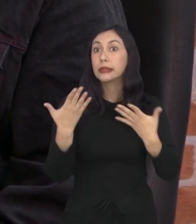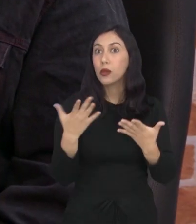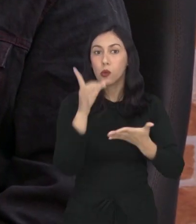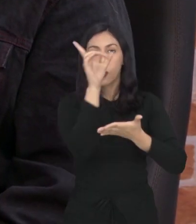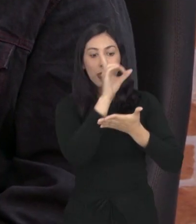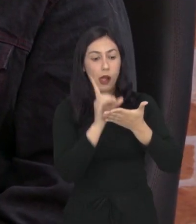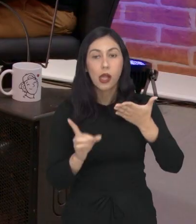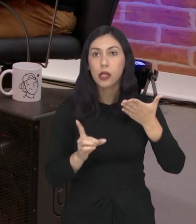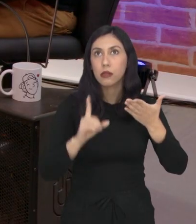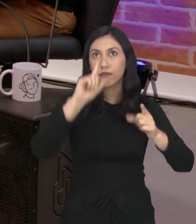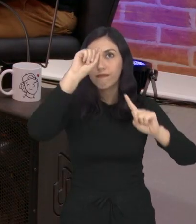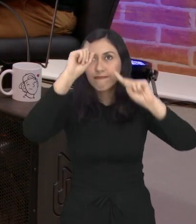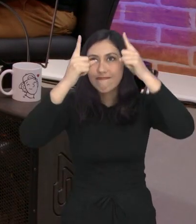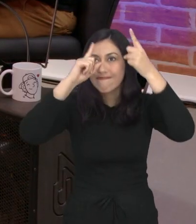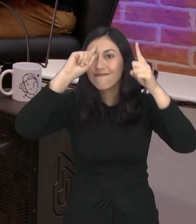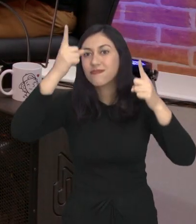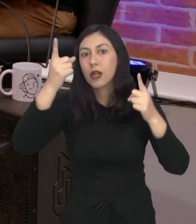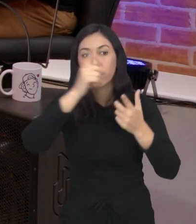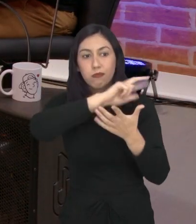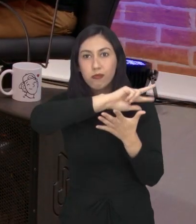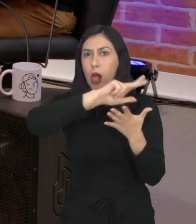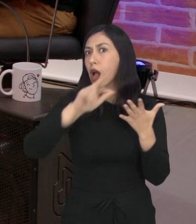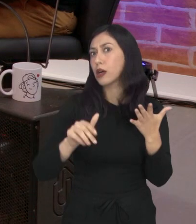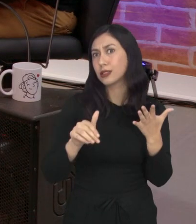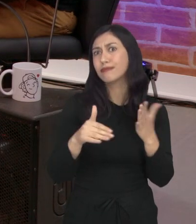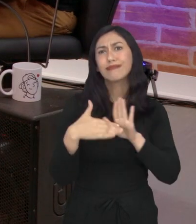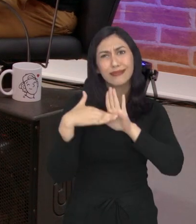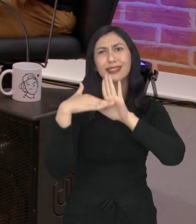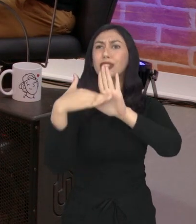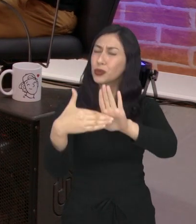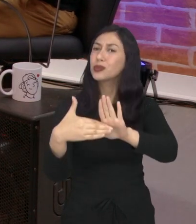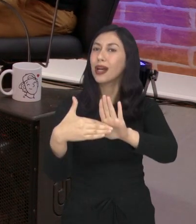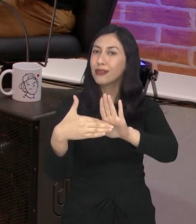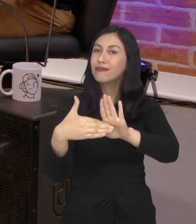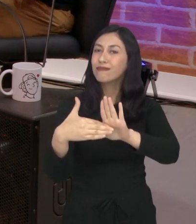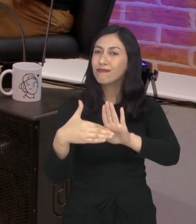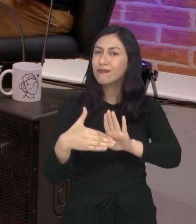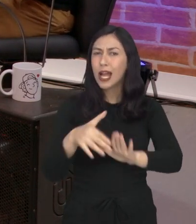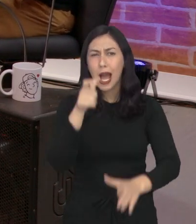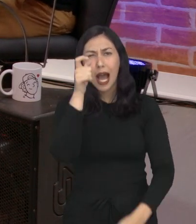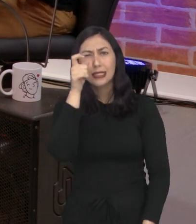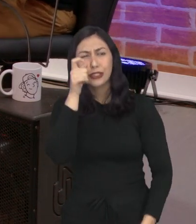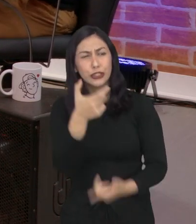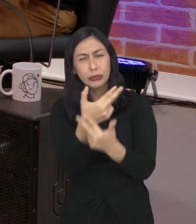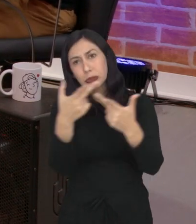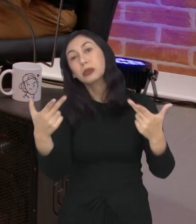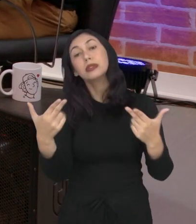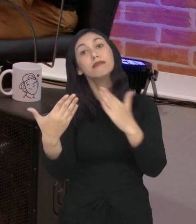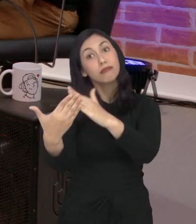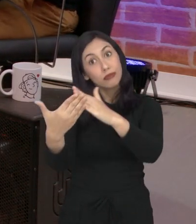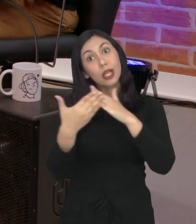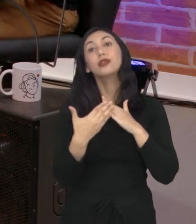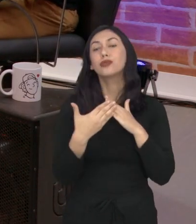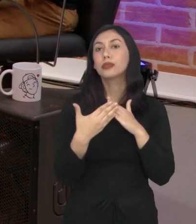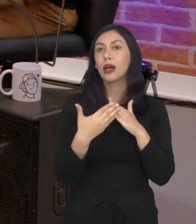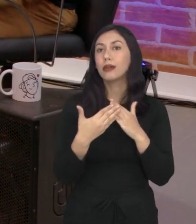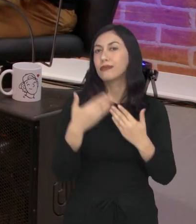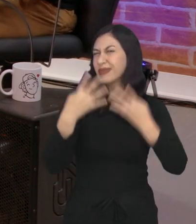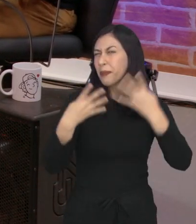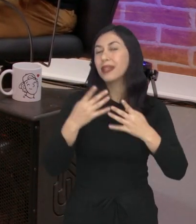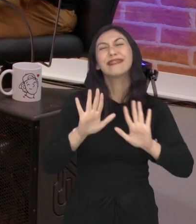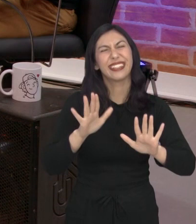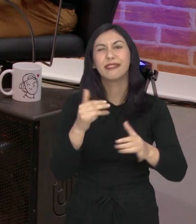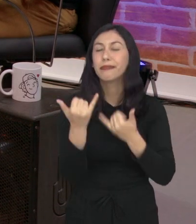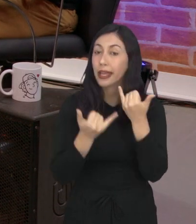mano, design, criatividade, você vem crescendo. Então, assim, gente, só tem benefício em ser geek, galera. Consumir conteúdo pop só te ajuda. Não